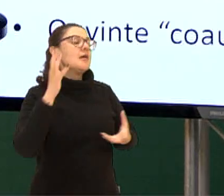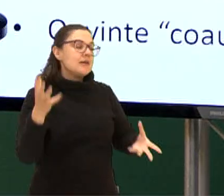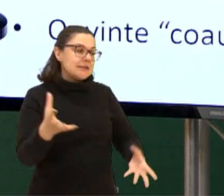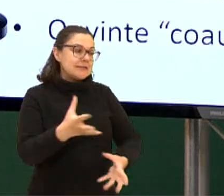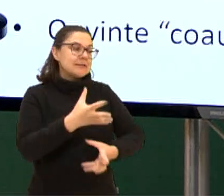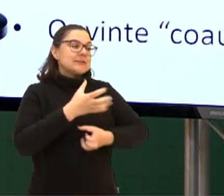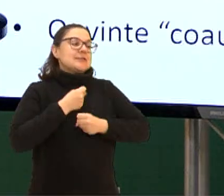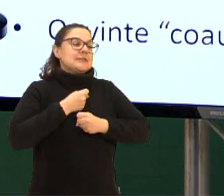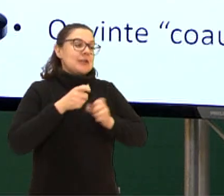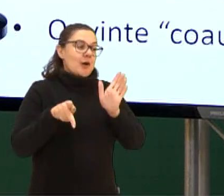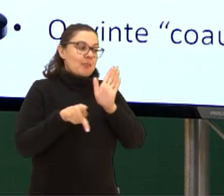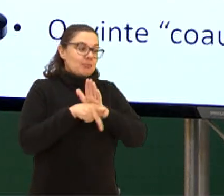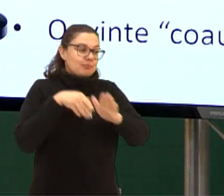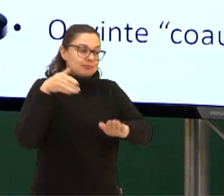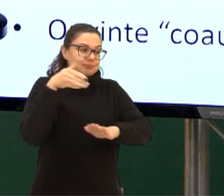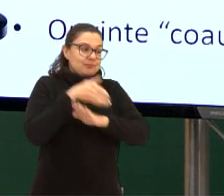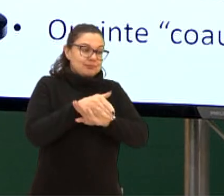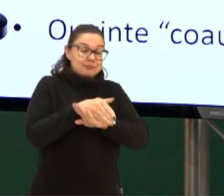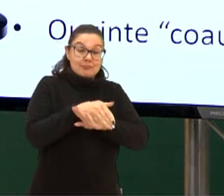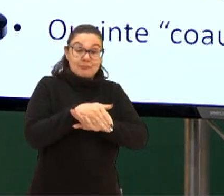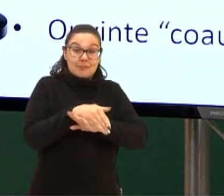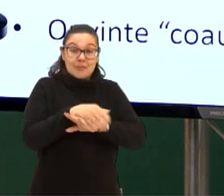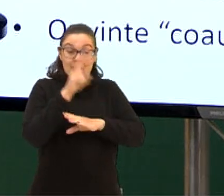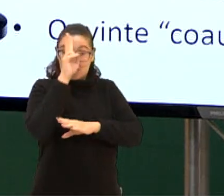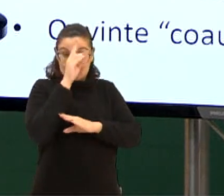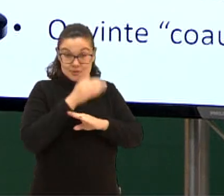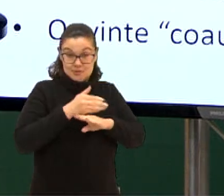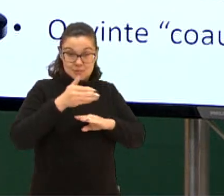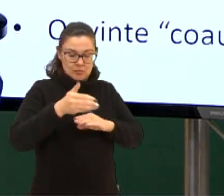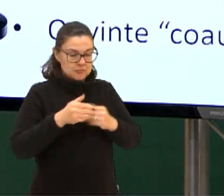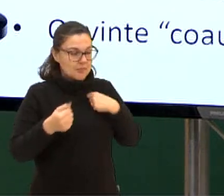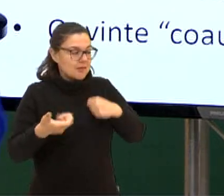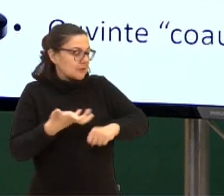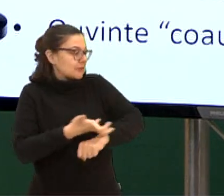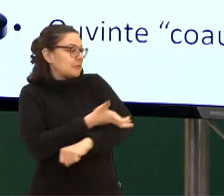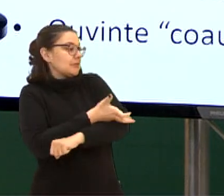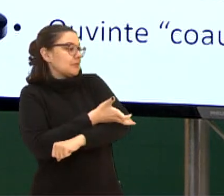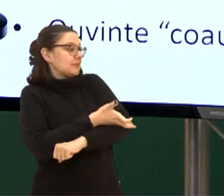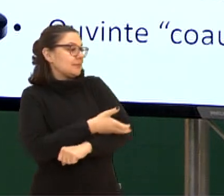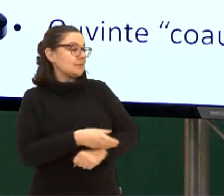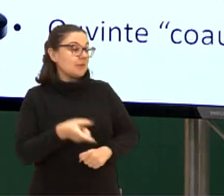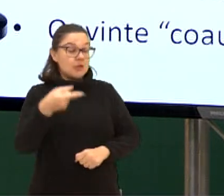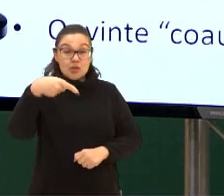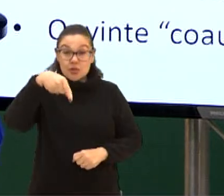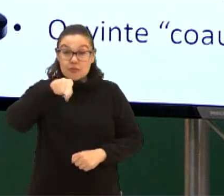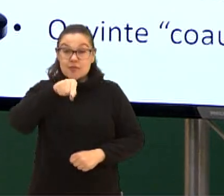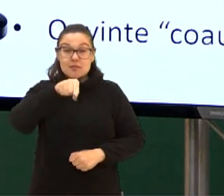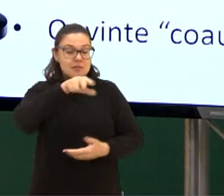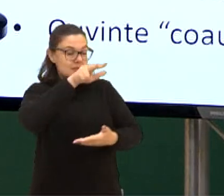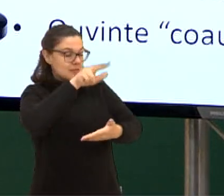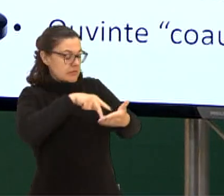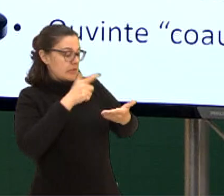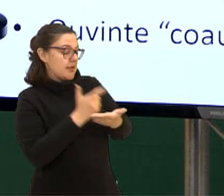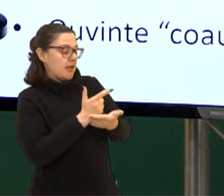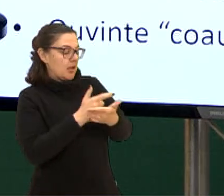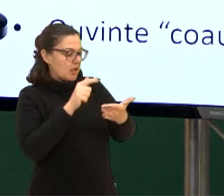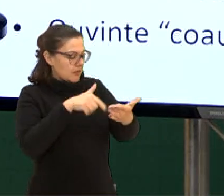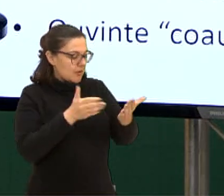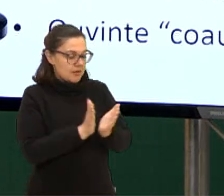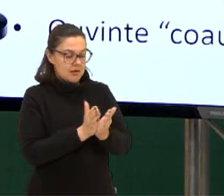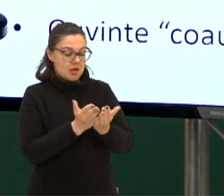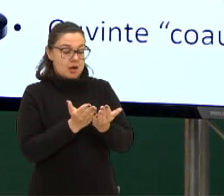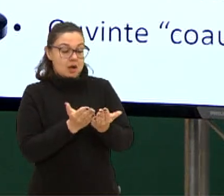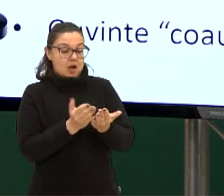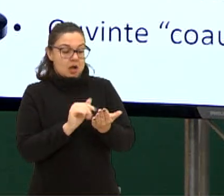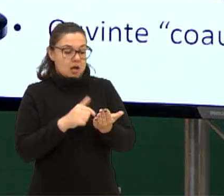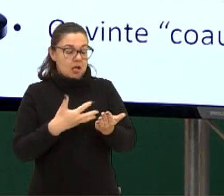entre dentro da história, entendeu? Que cause arrepios. Quantas vezes vocês que leem livros se emocionaram em páginas que estavam